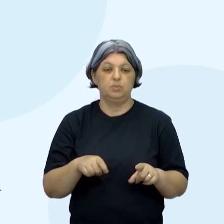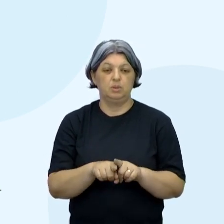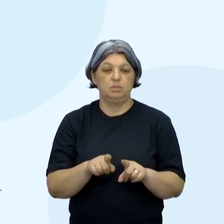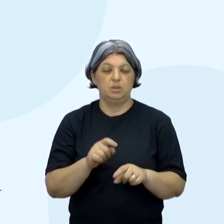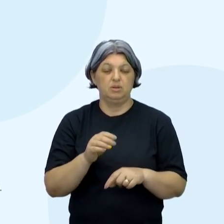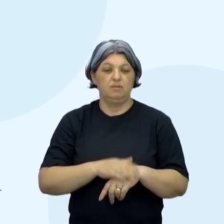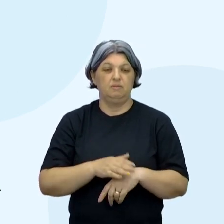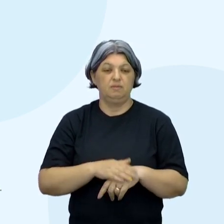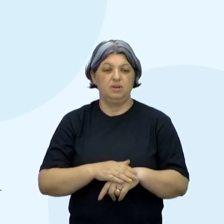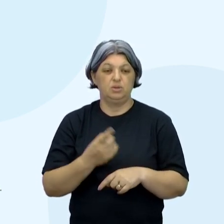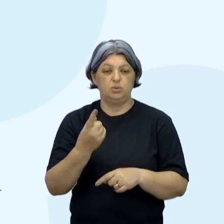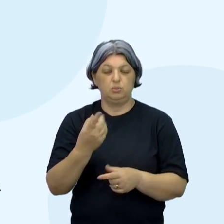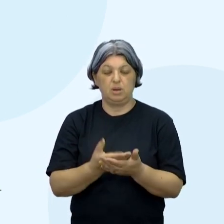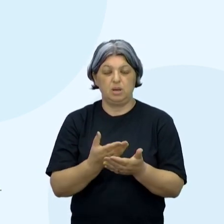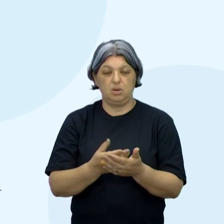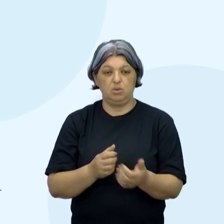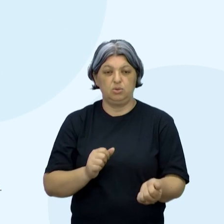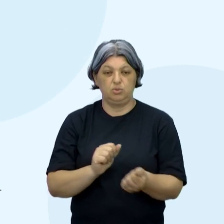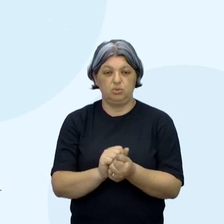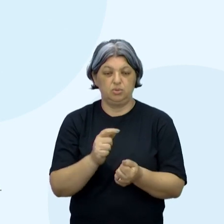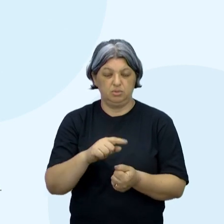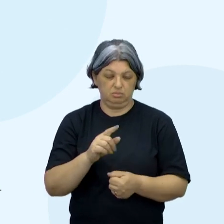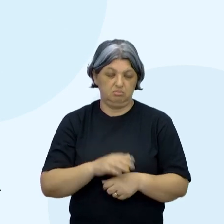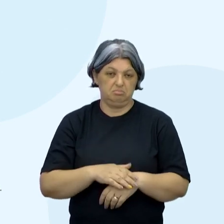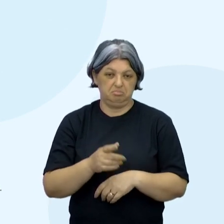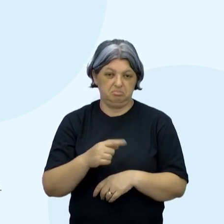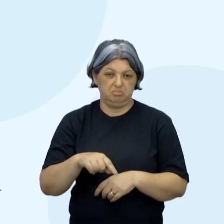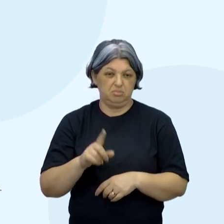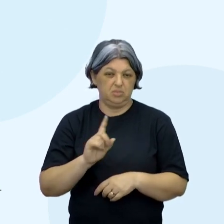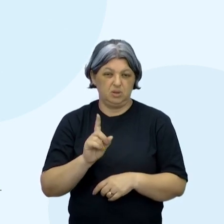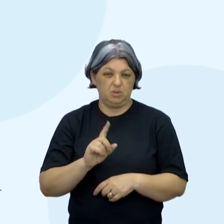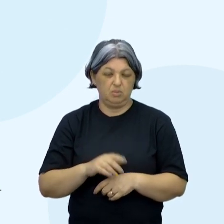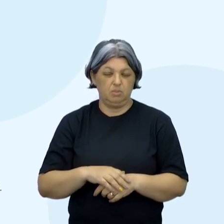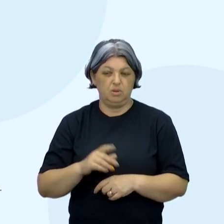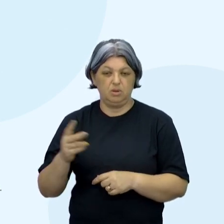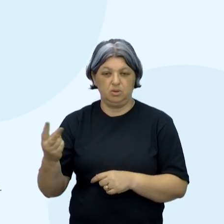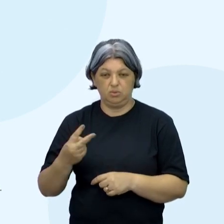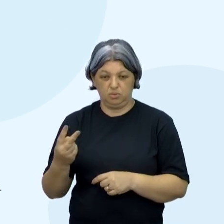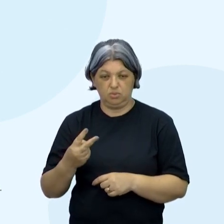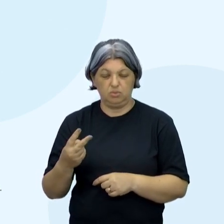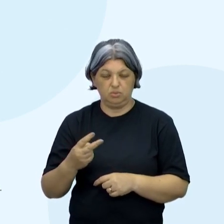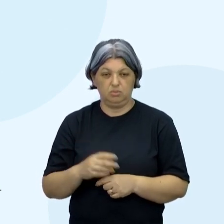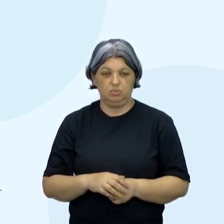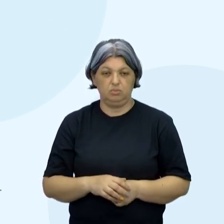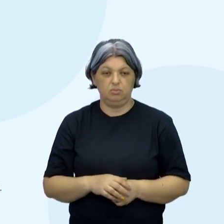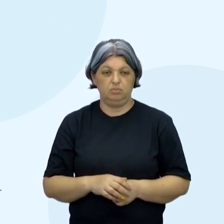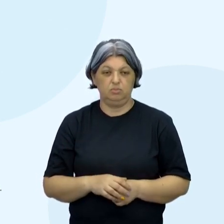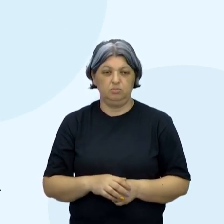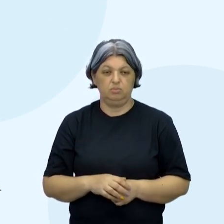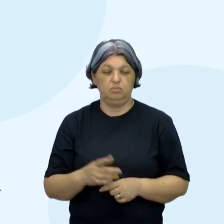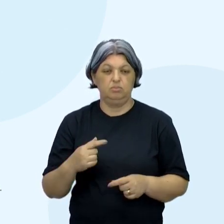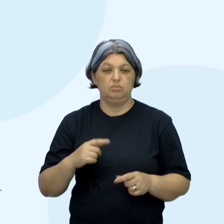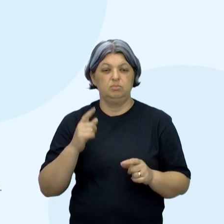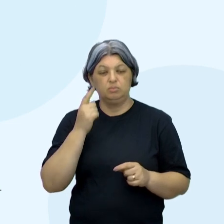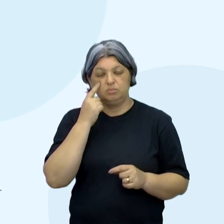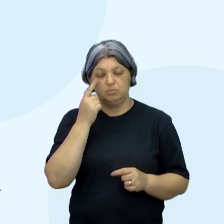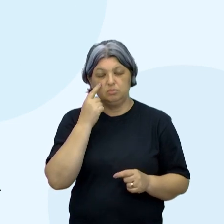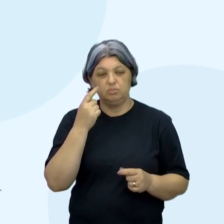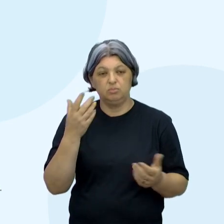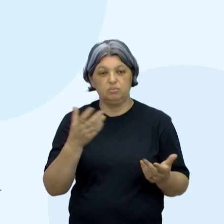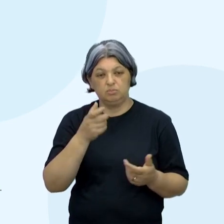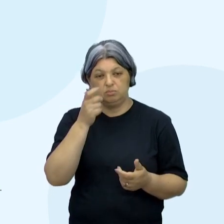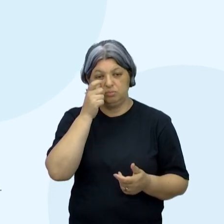acho que nós fizemos uma aula que eu fiz com você. Não foi? A gente vai comentar com ela um pouquinho. Mas olha só, vamos